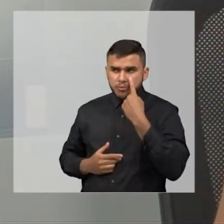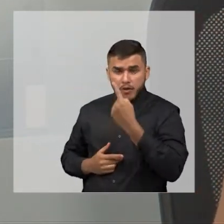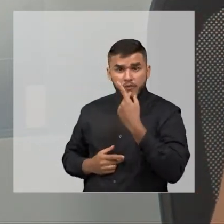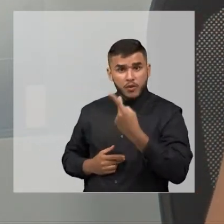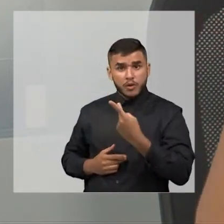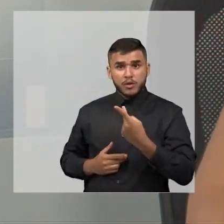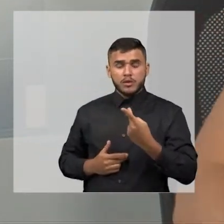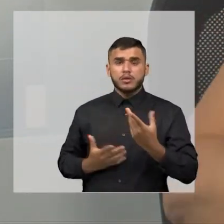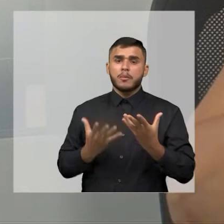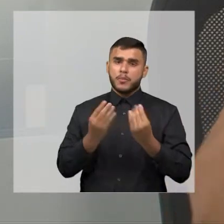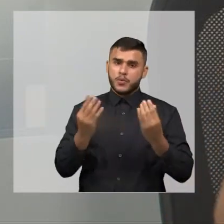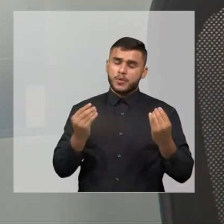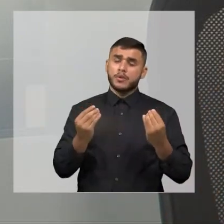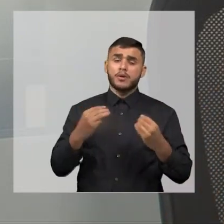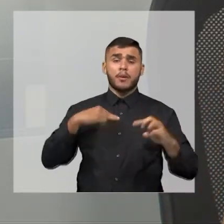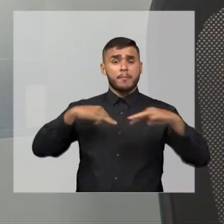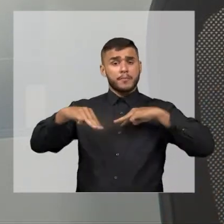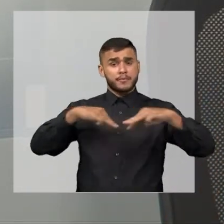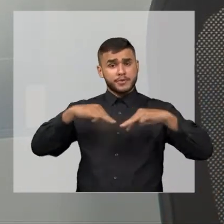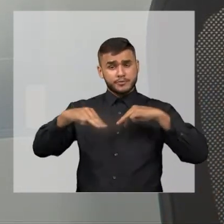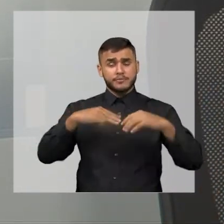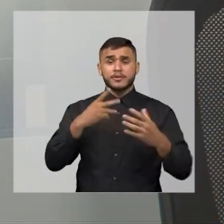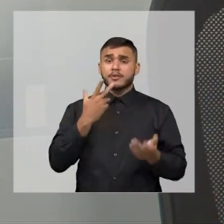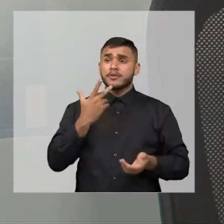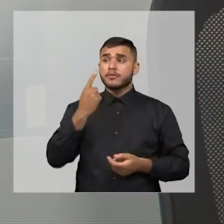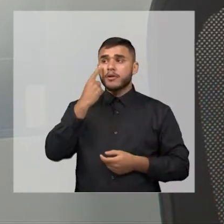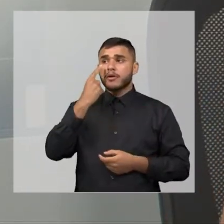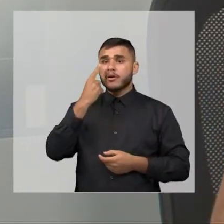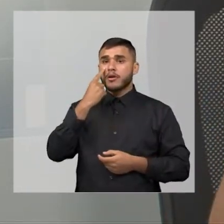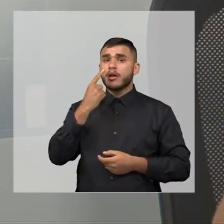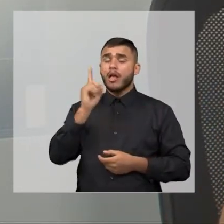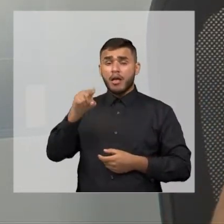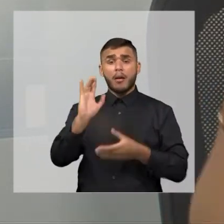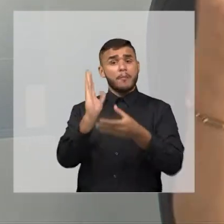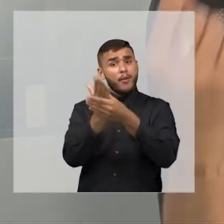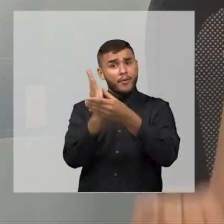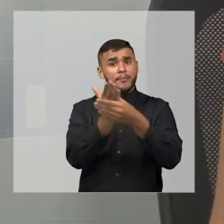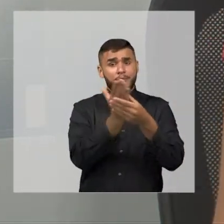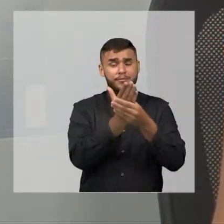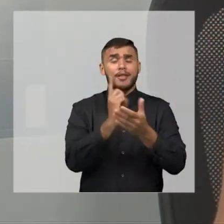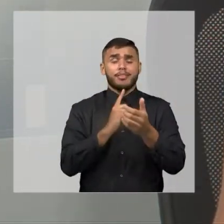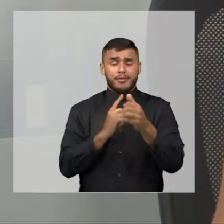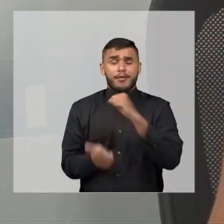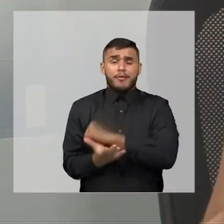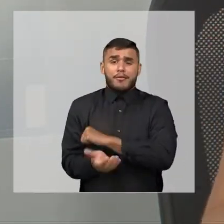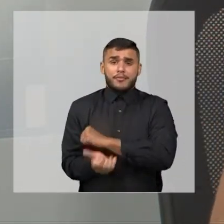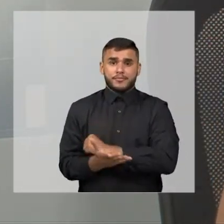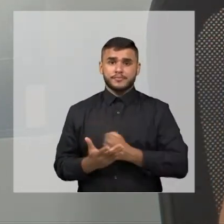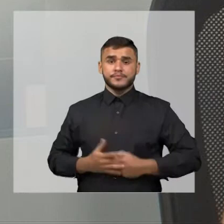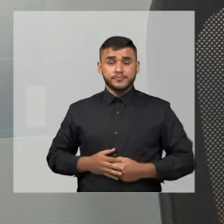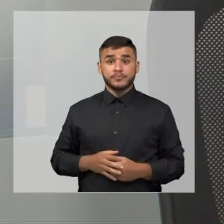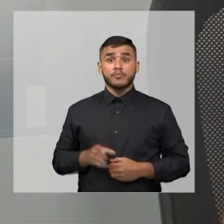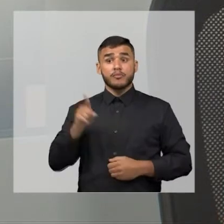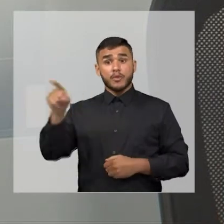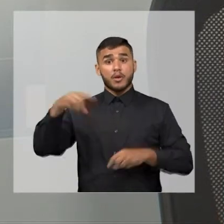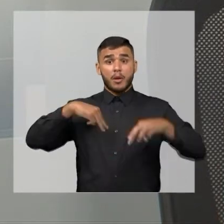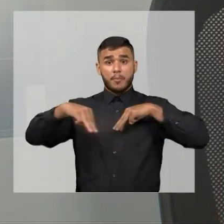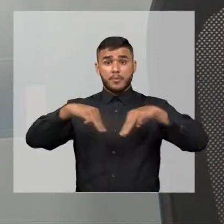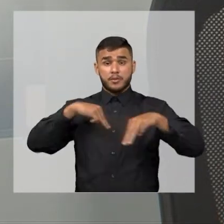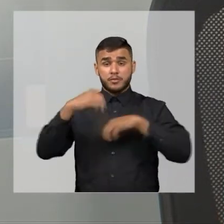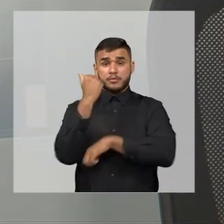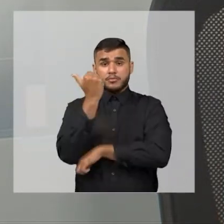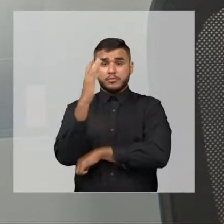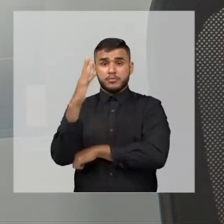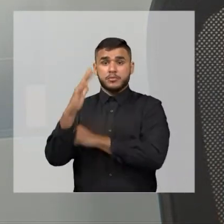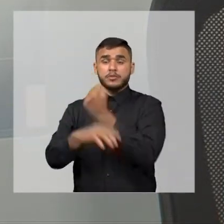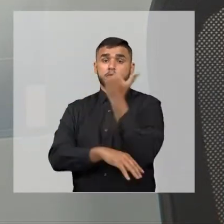governo? Ele nomeou vários ministros investigados por corrupção. O ministro do Meio